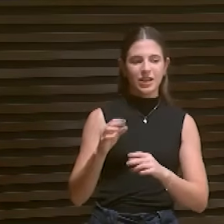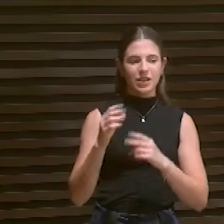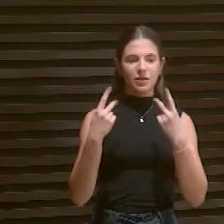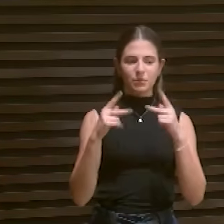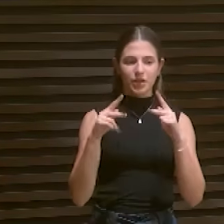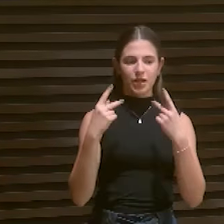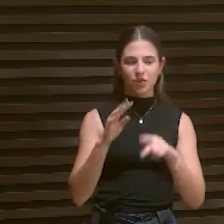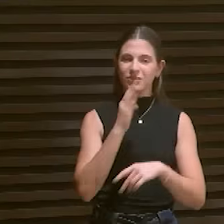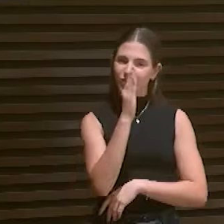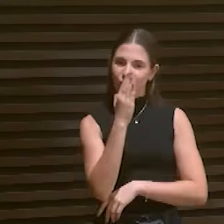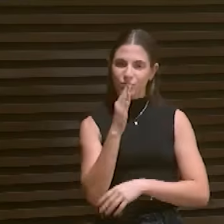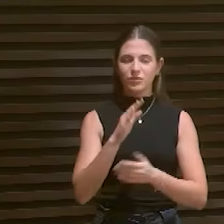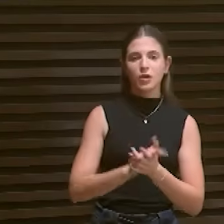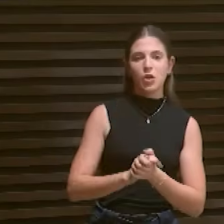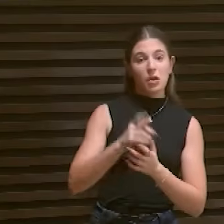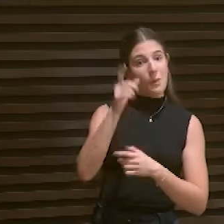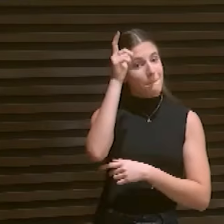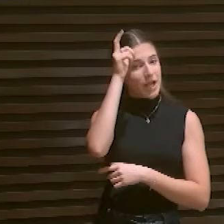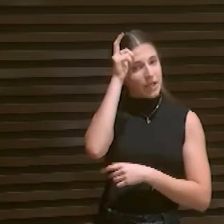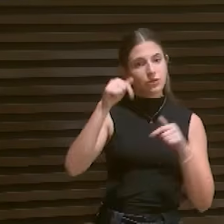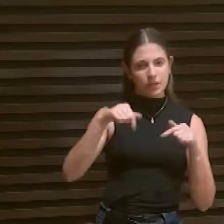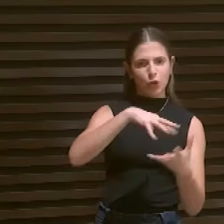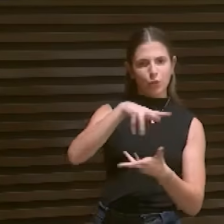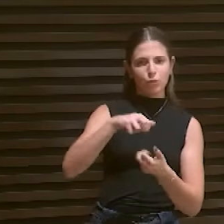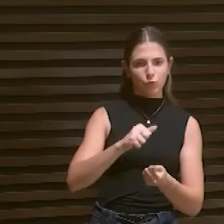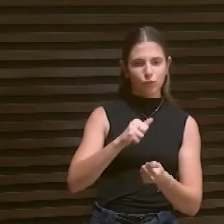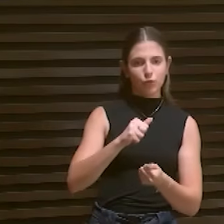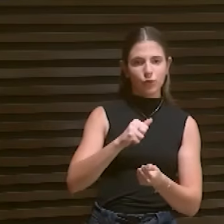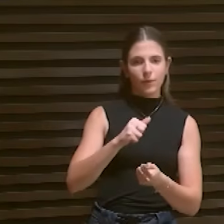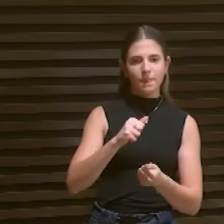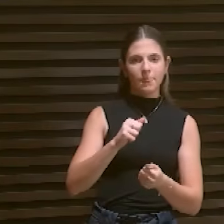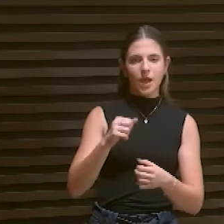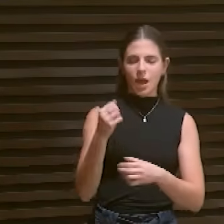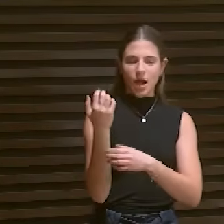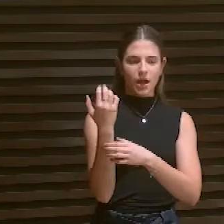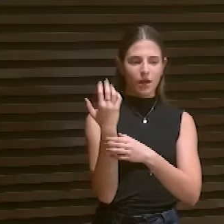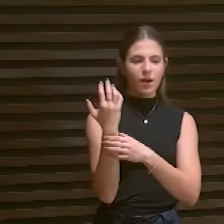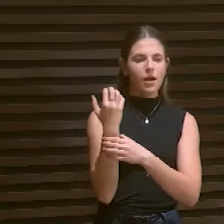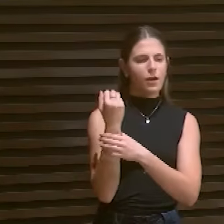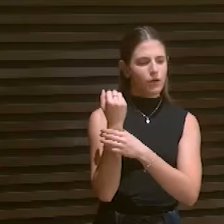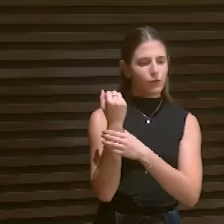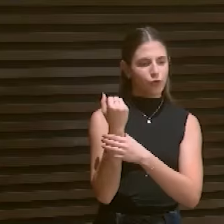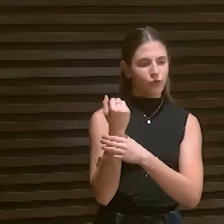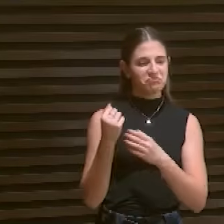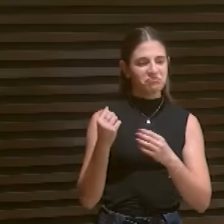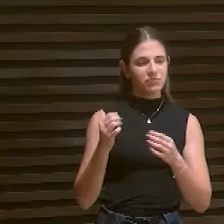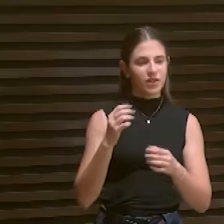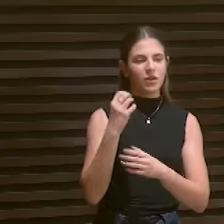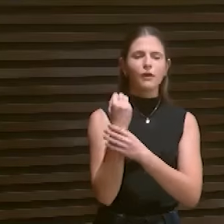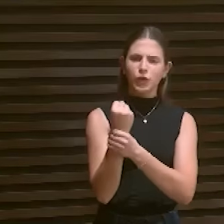o maligno que está no mundo. O mundo é concebido como a fortaleza daqueles que ignoram o testemunho